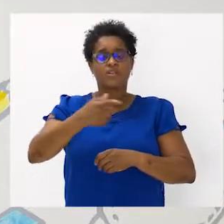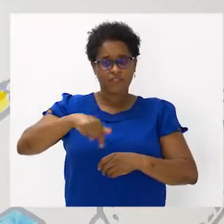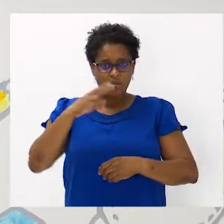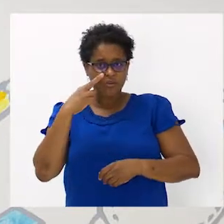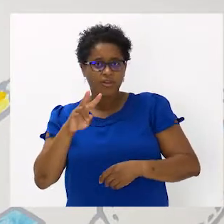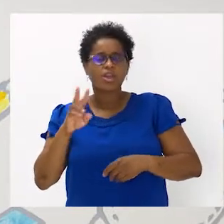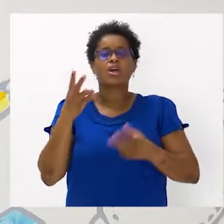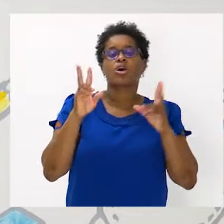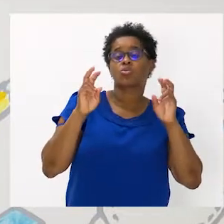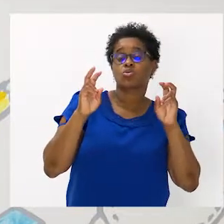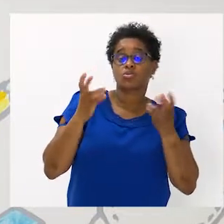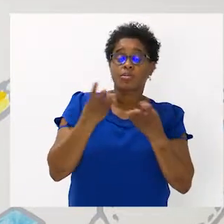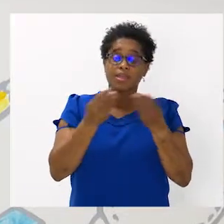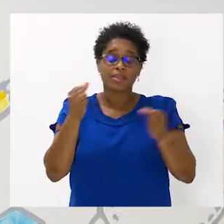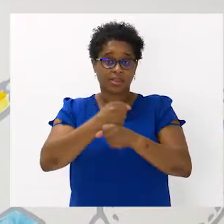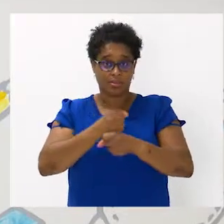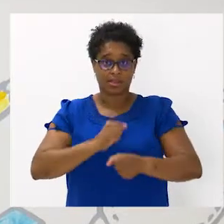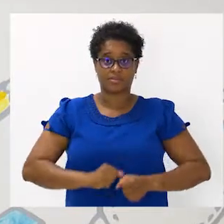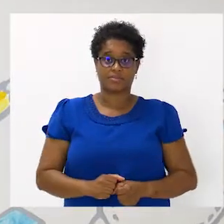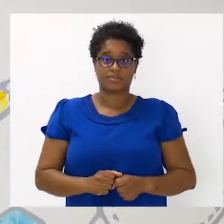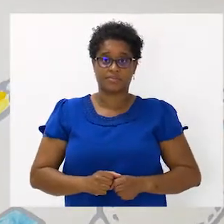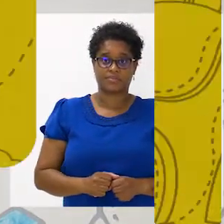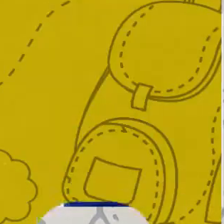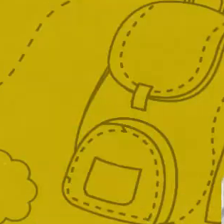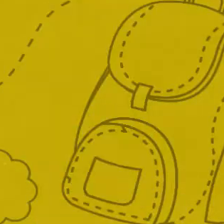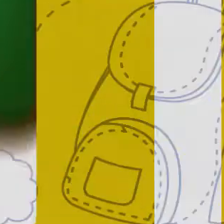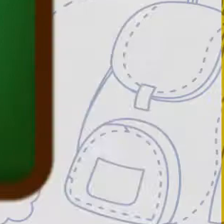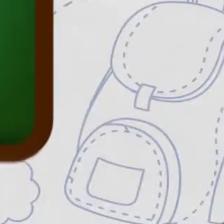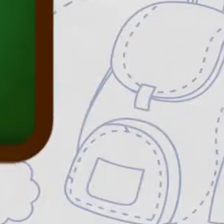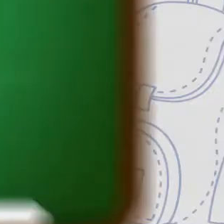vamos ver conteúdo que vamos trabalhar.